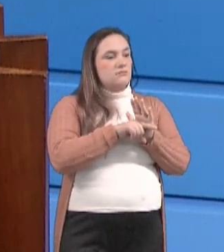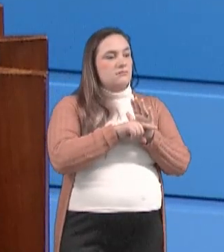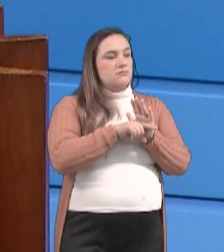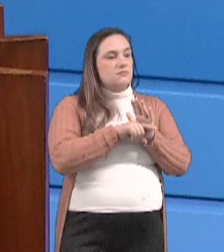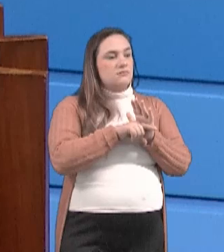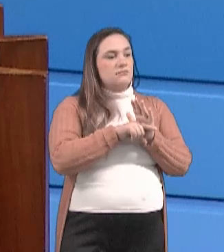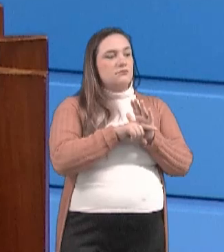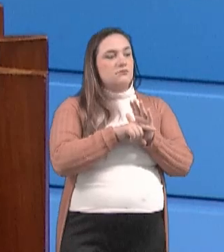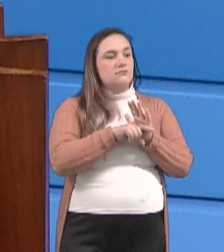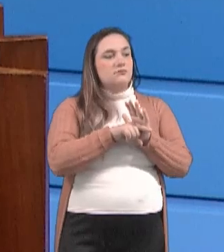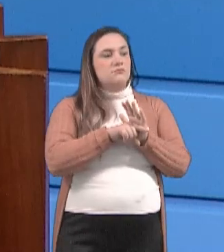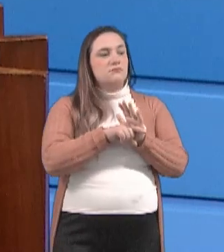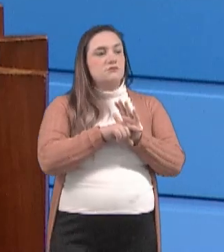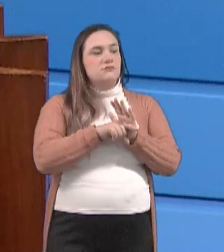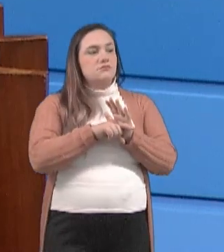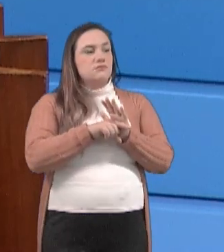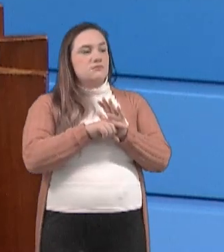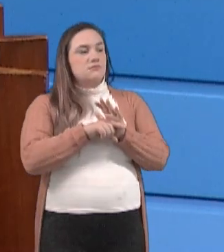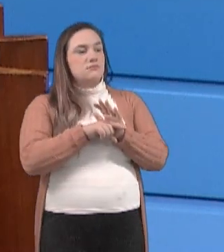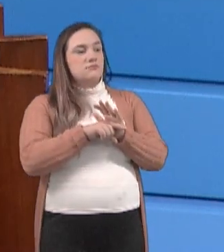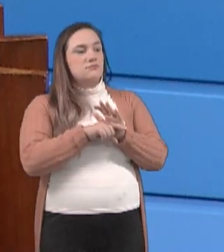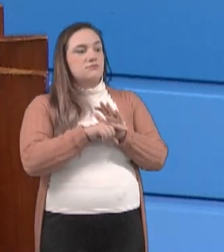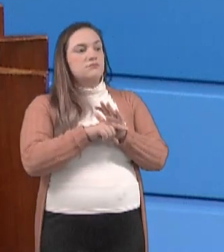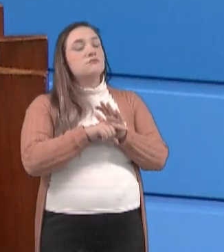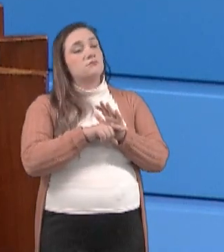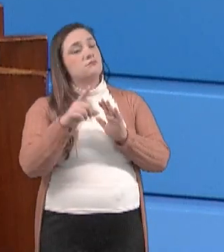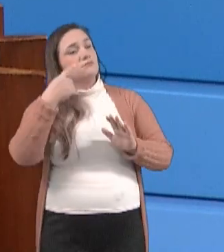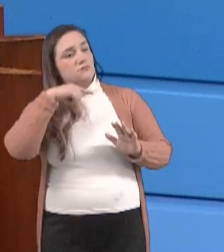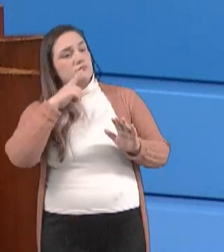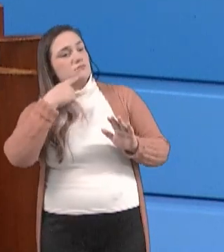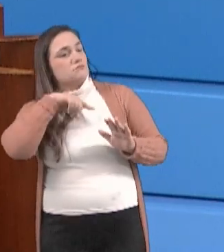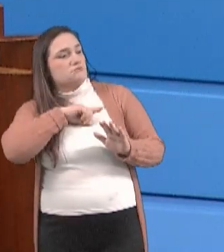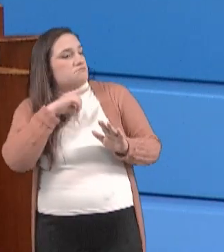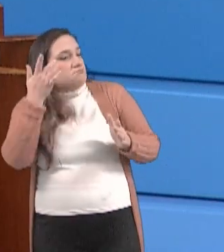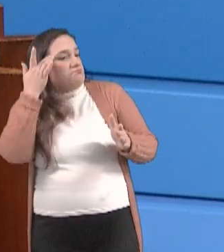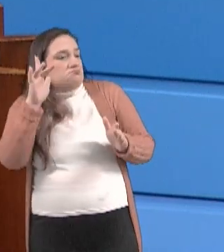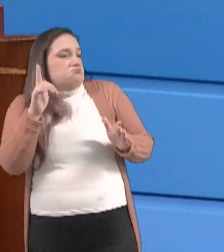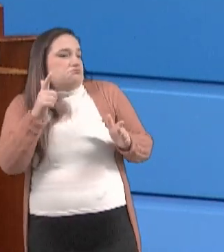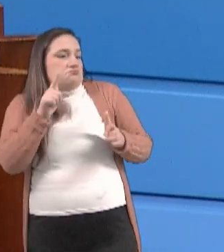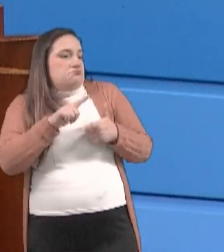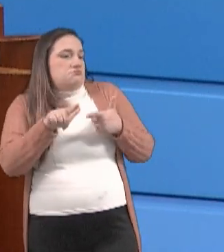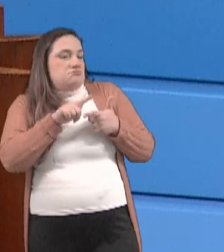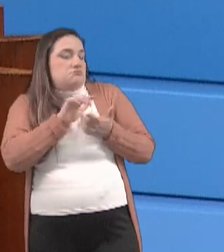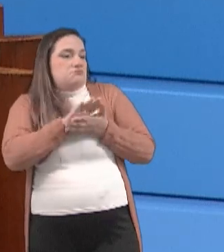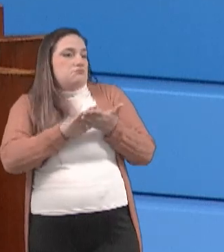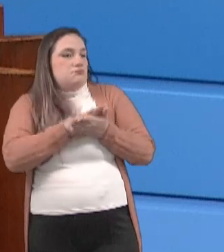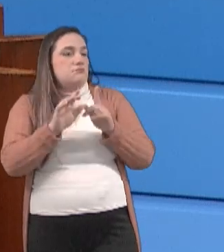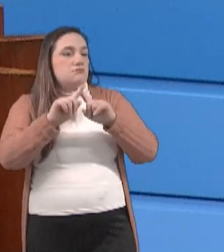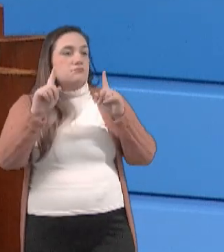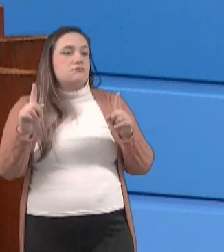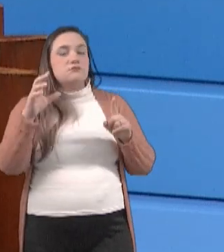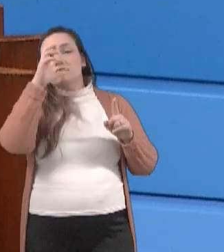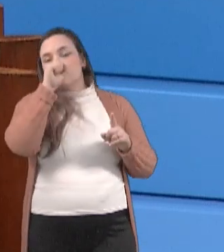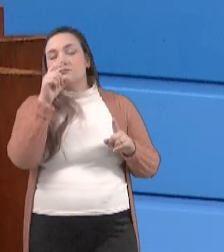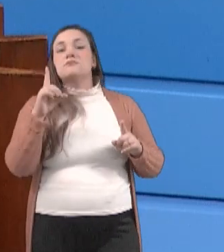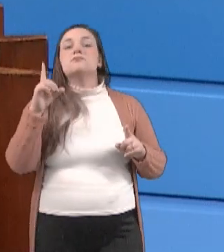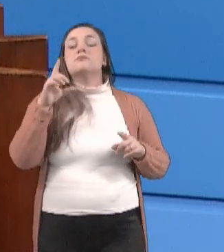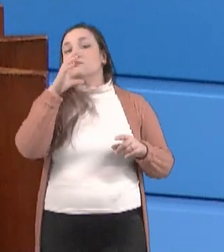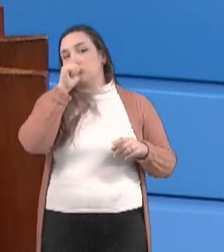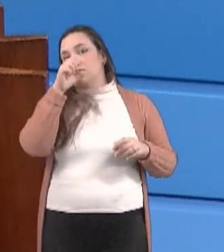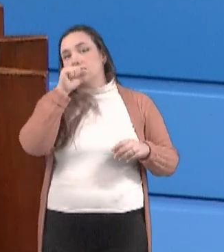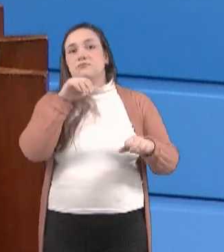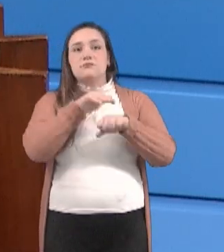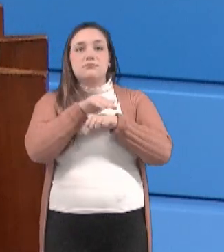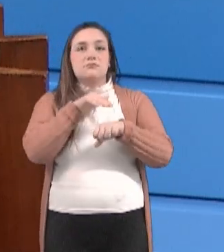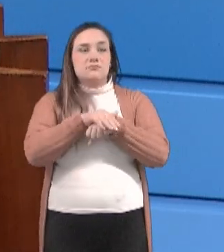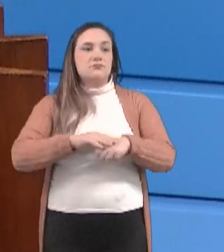passando, nós ficamos tranquilos, nós não tínhamos nada com isso. E no sábado ainda à noite, com